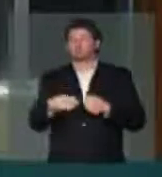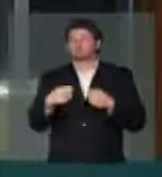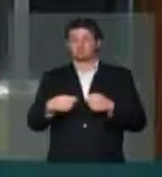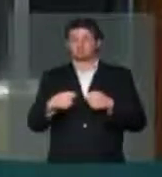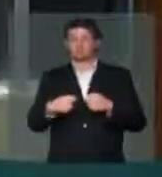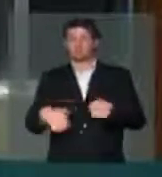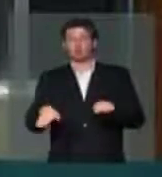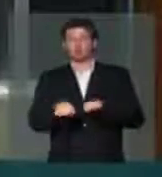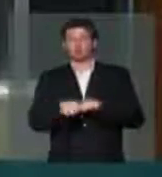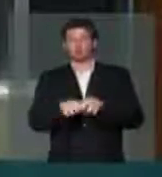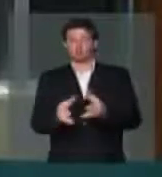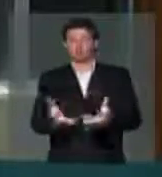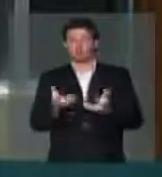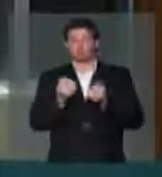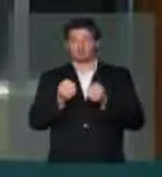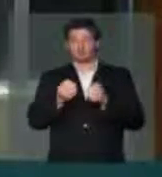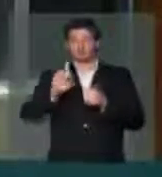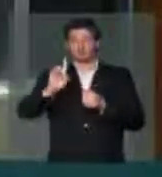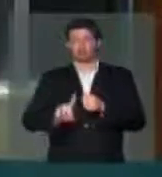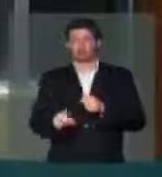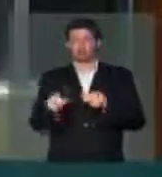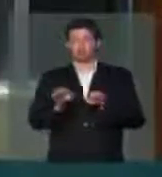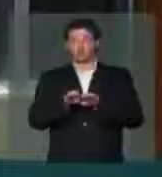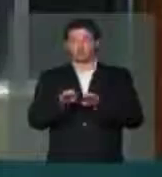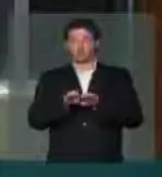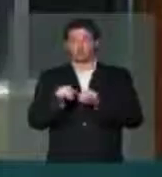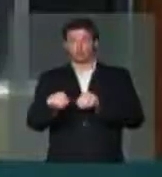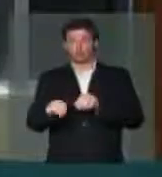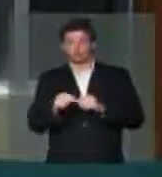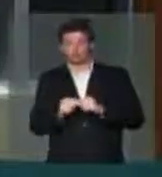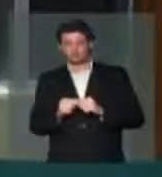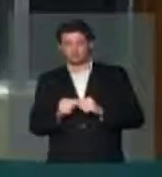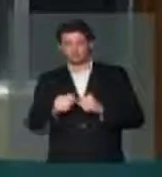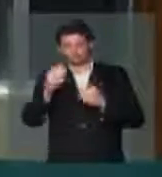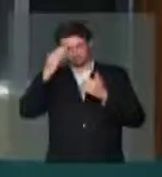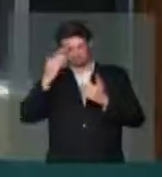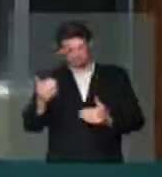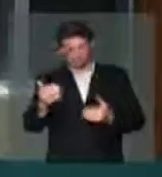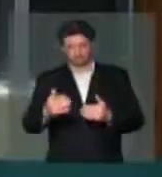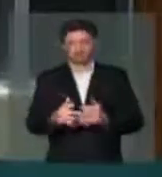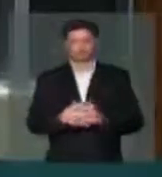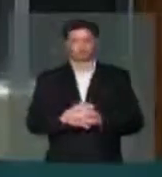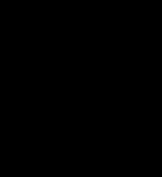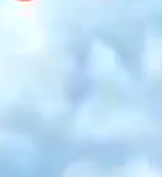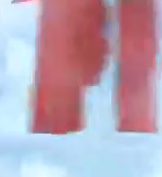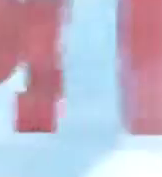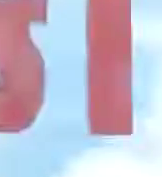igualmente beneficiados por estes recursos. Muito obrigada.